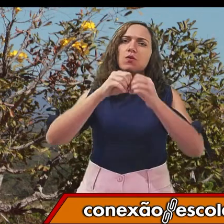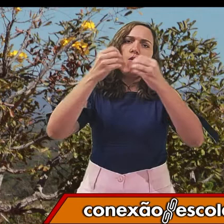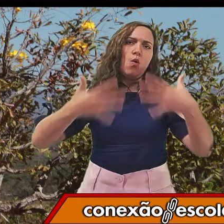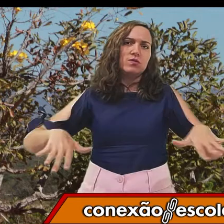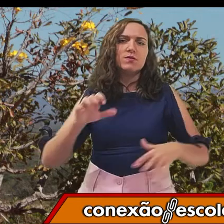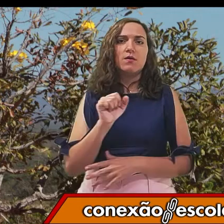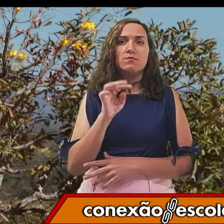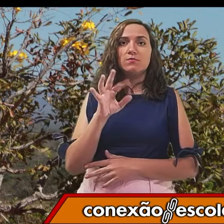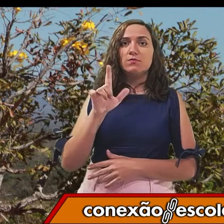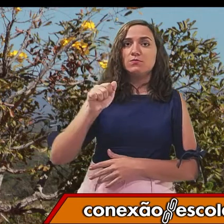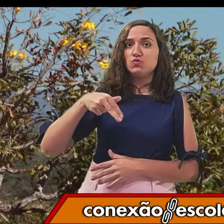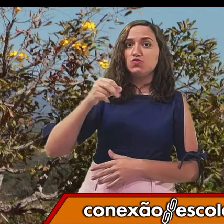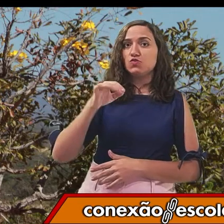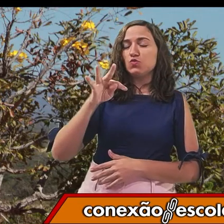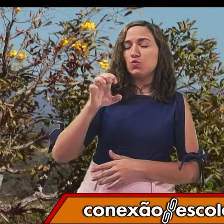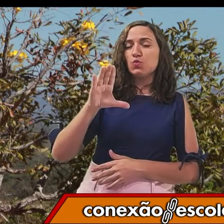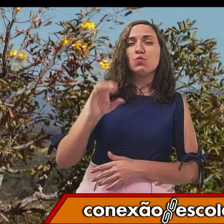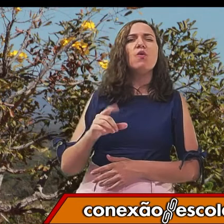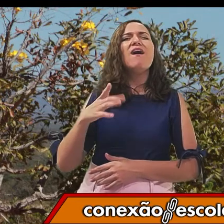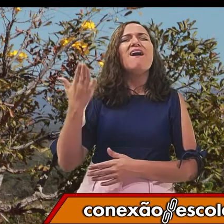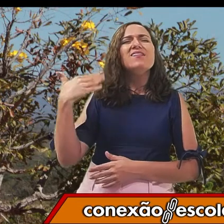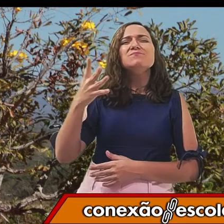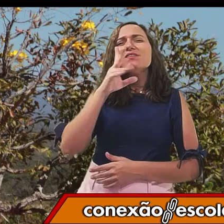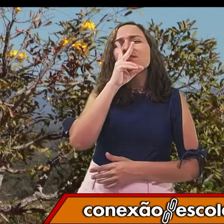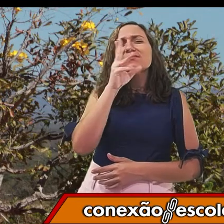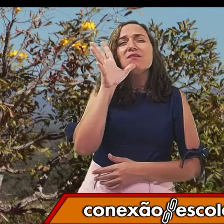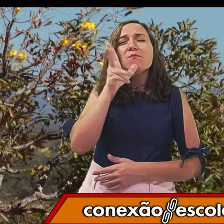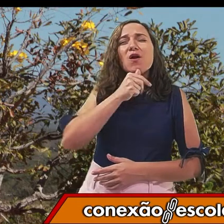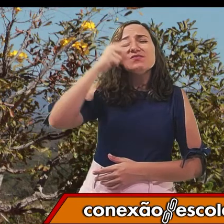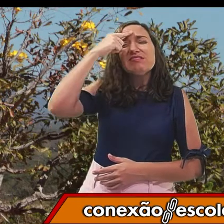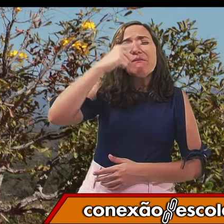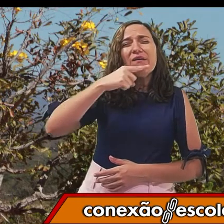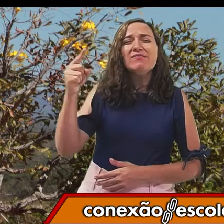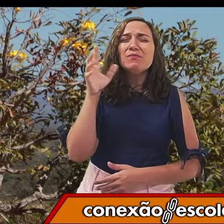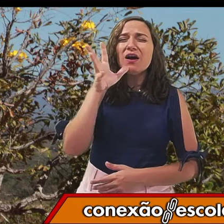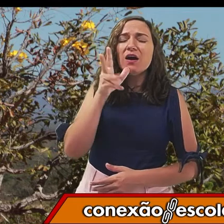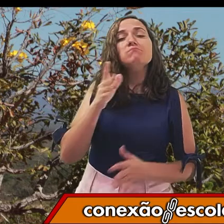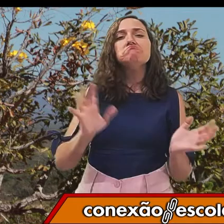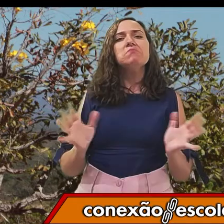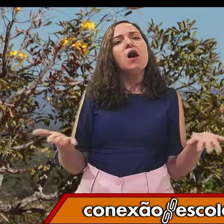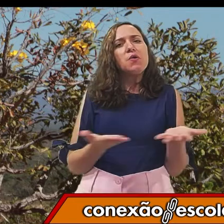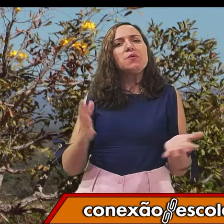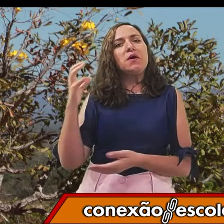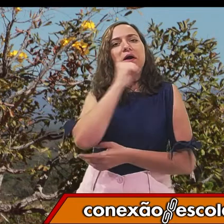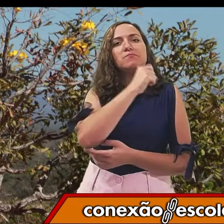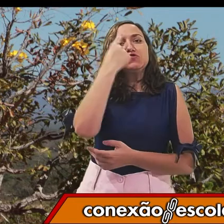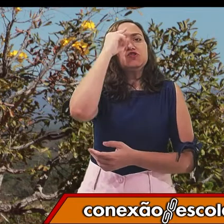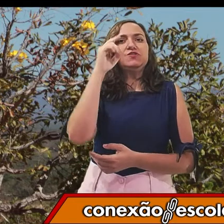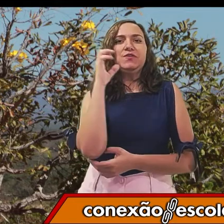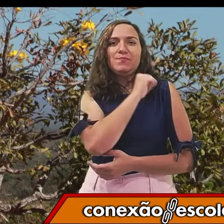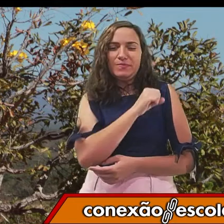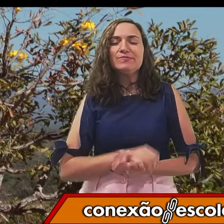Atlântico. Viagens que antes demoravam semanas passaram a levar dias. A construção de